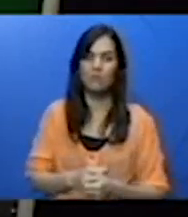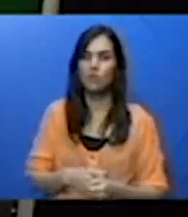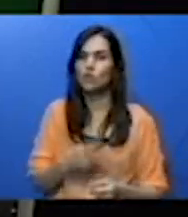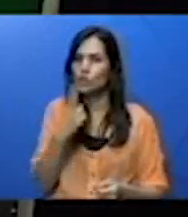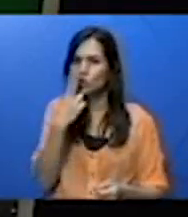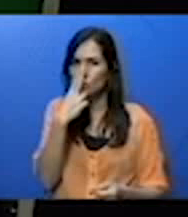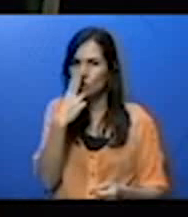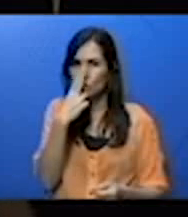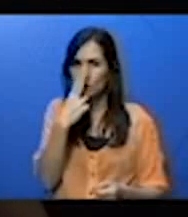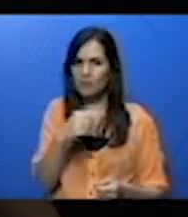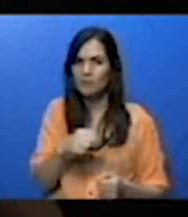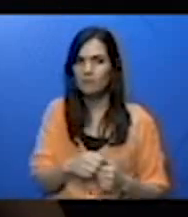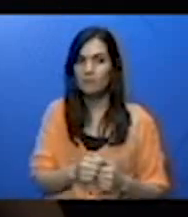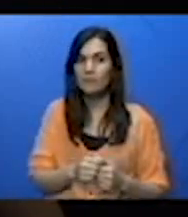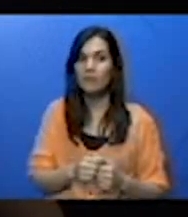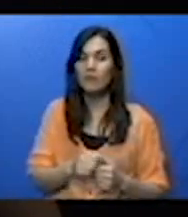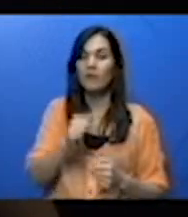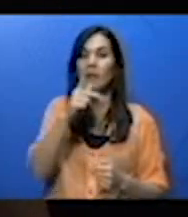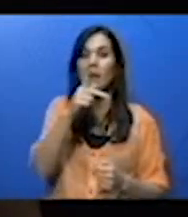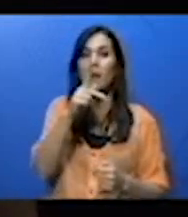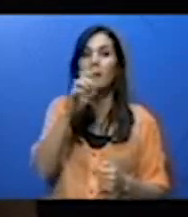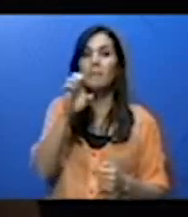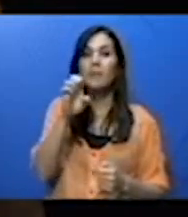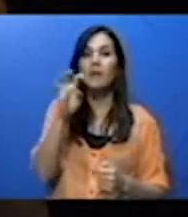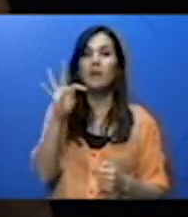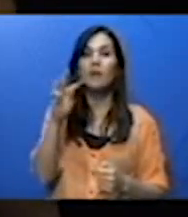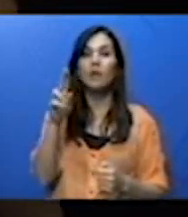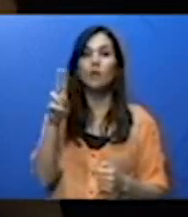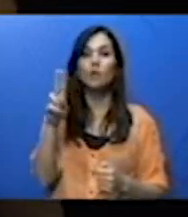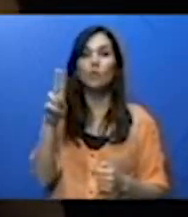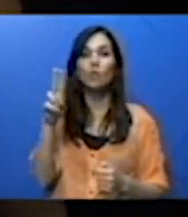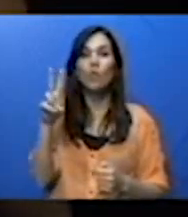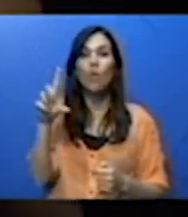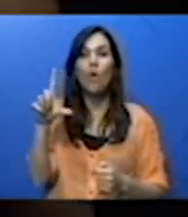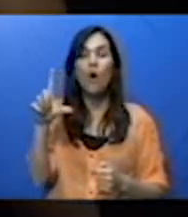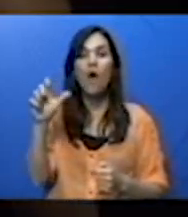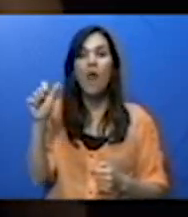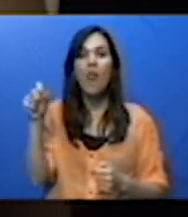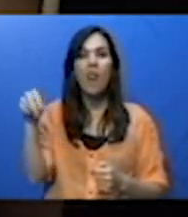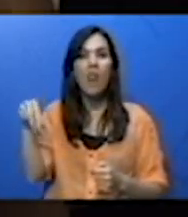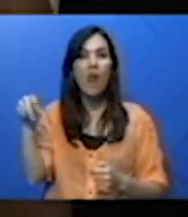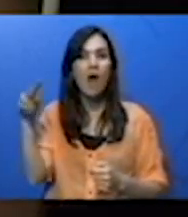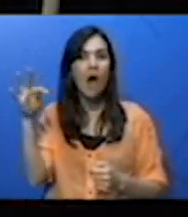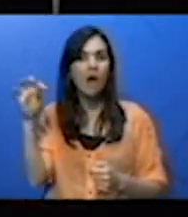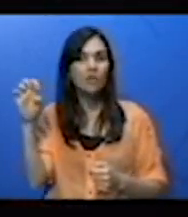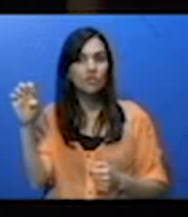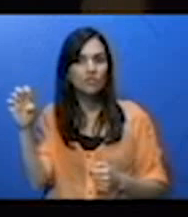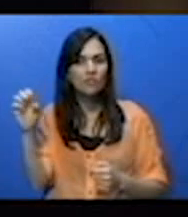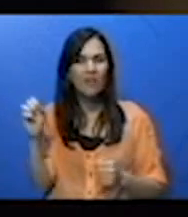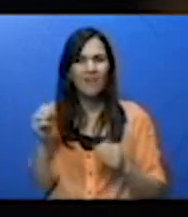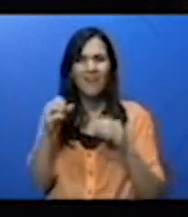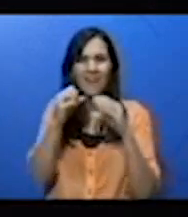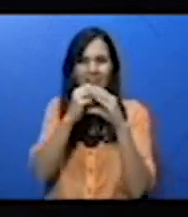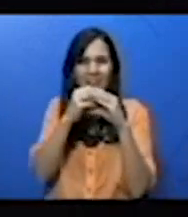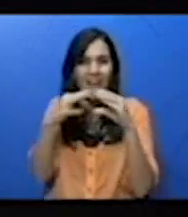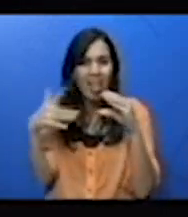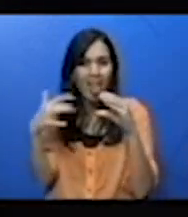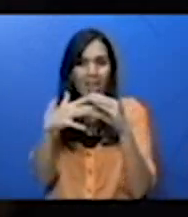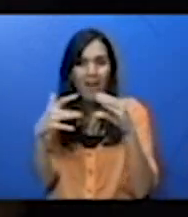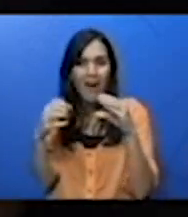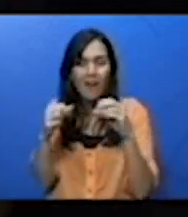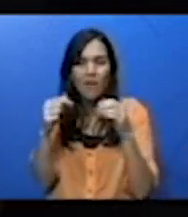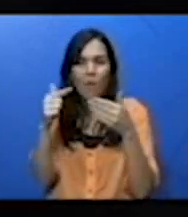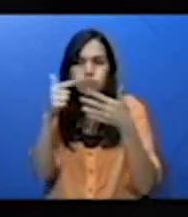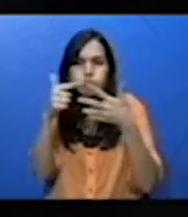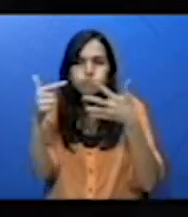enxerida e petulante. Quantas características essa bola tem, hein?